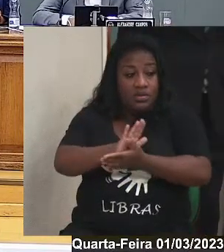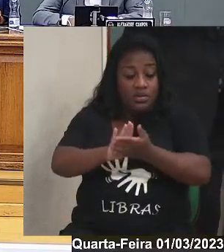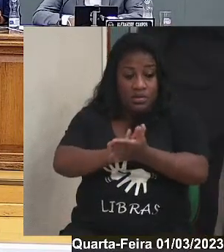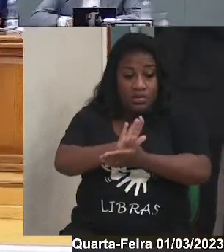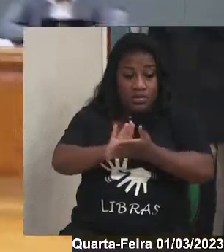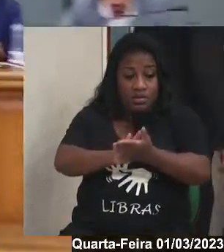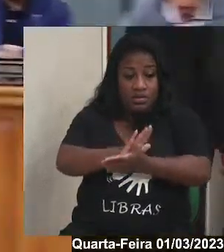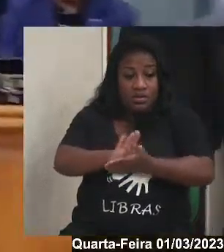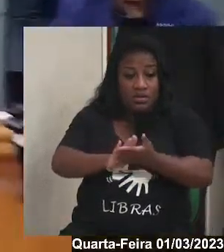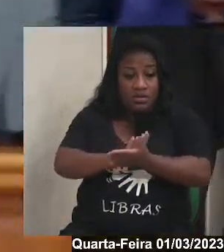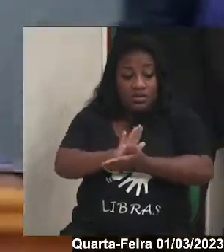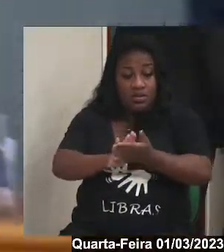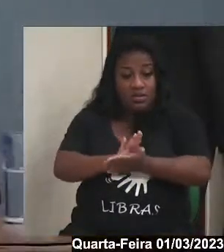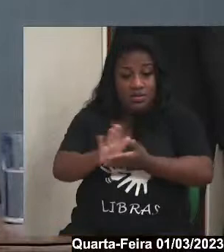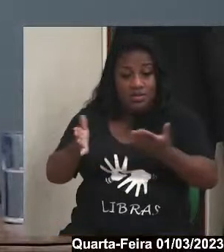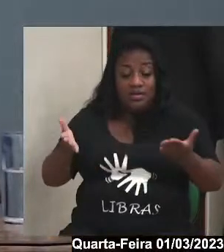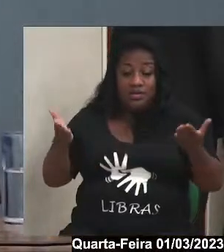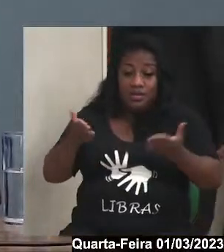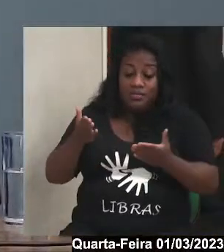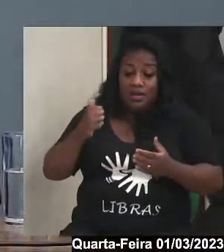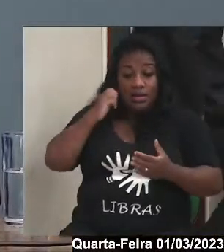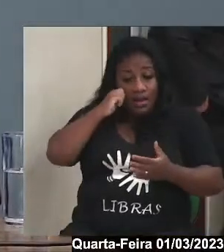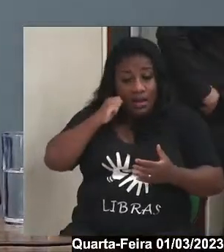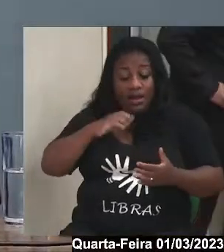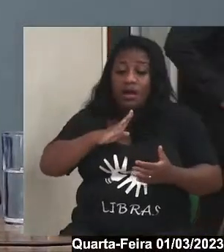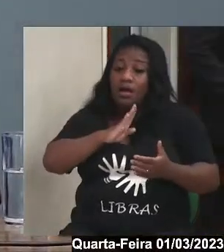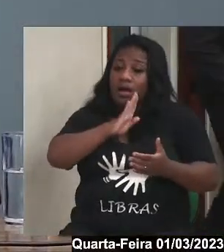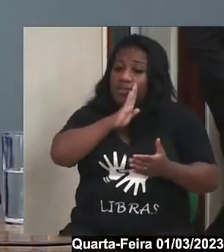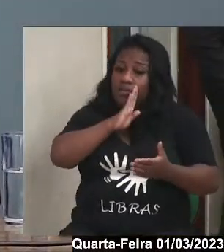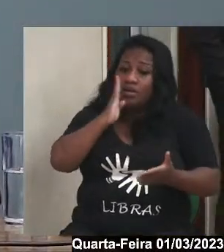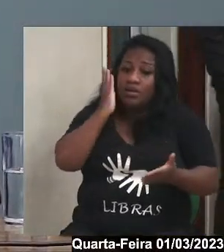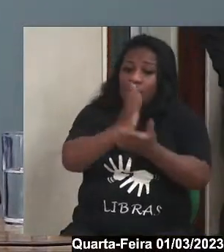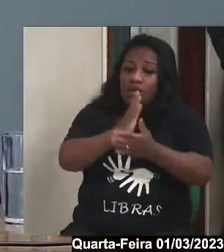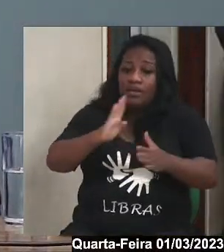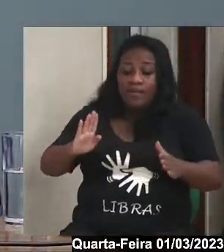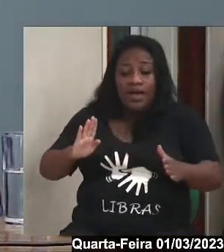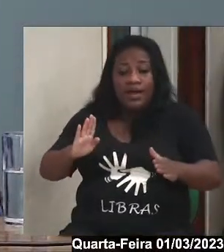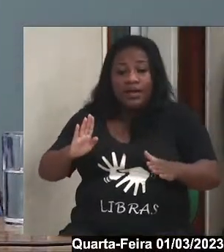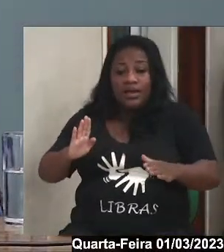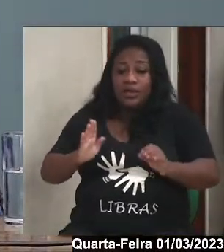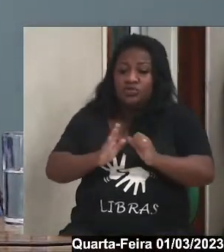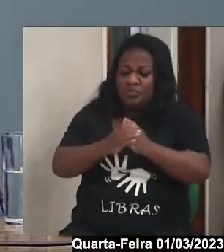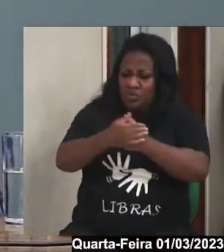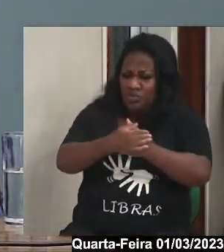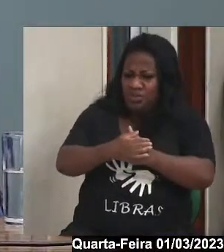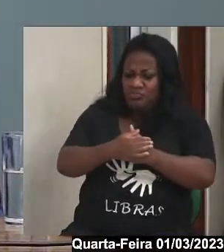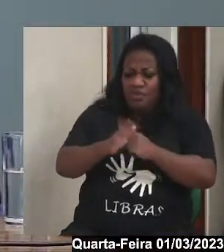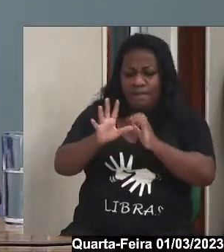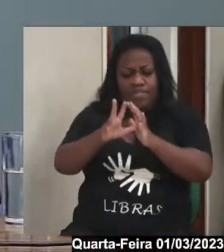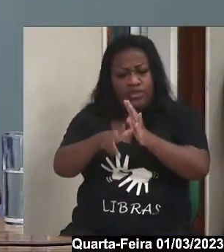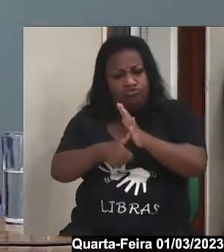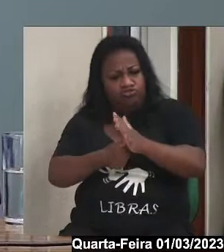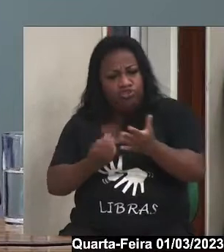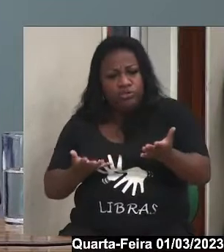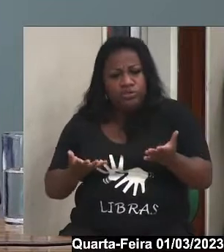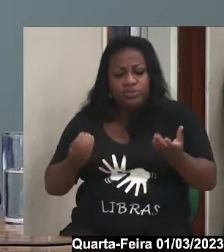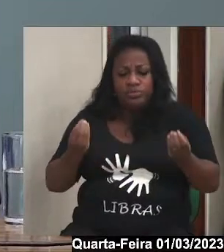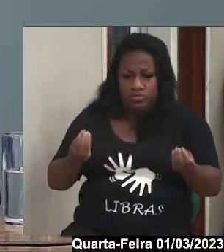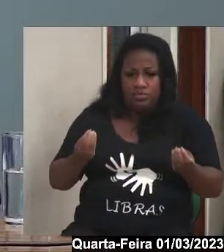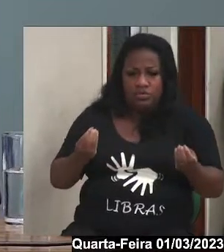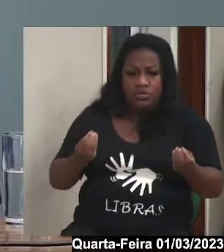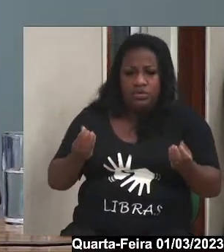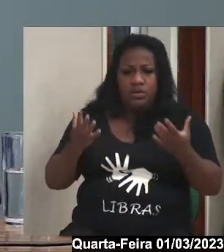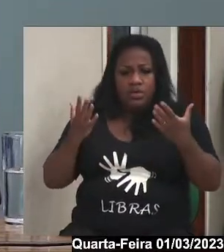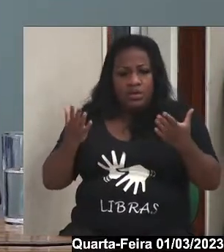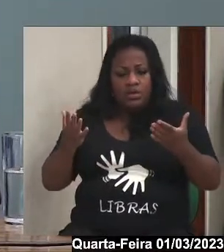propõe uma reciclagem no cérebro do vereador Abidan para ver se ele para de defender bandido e começa a defender quem realmente protege a